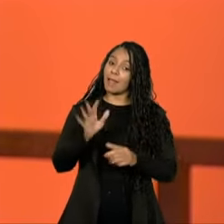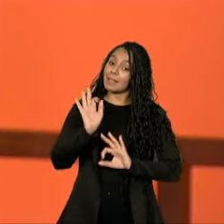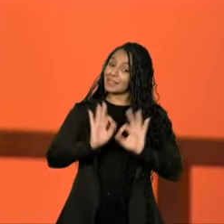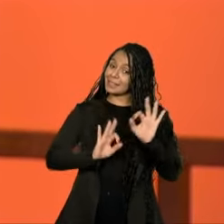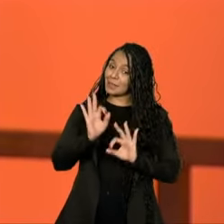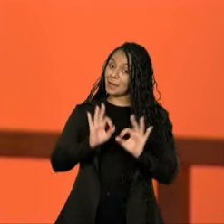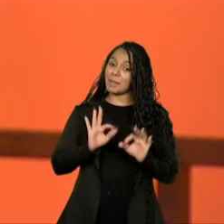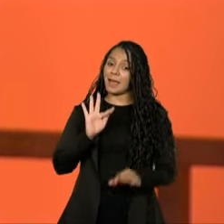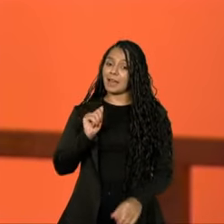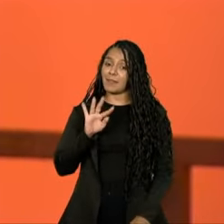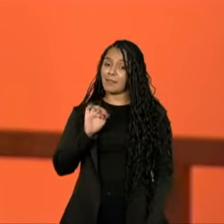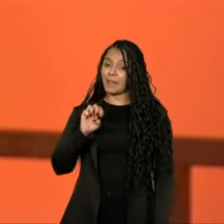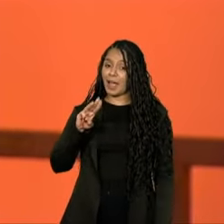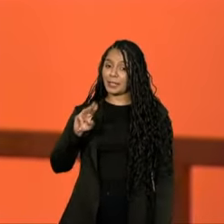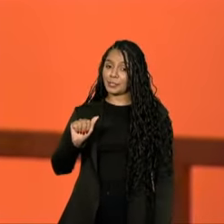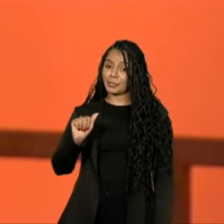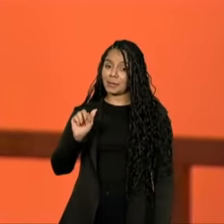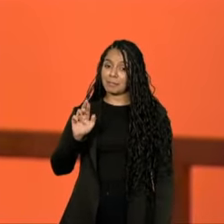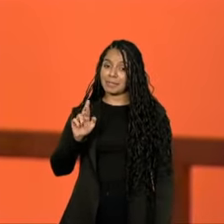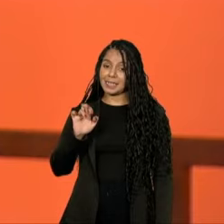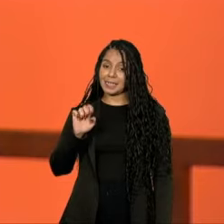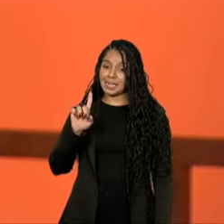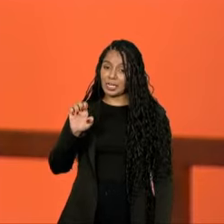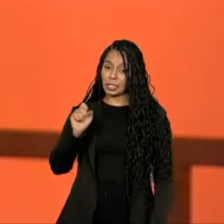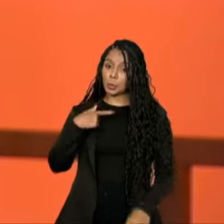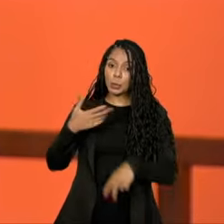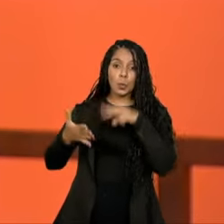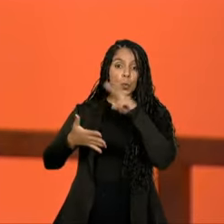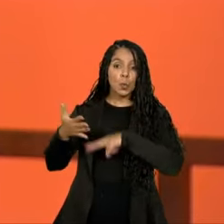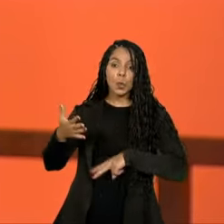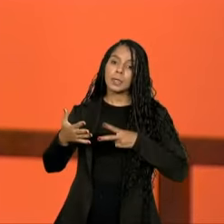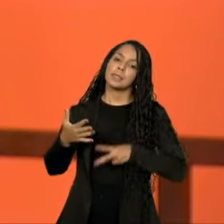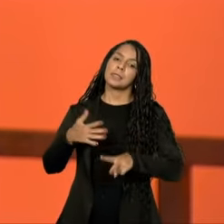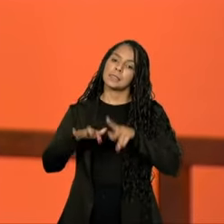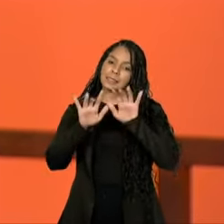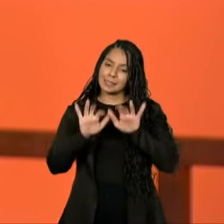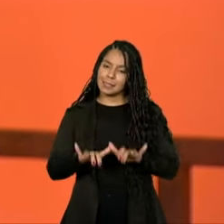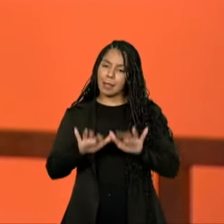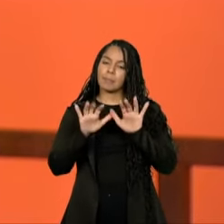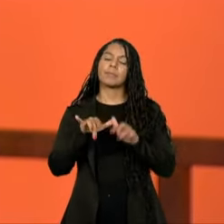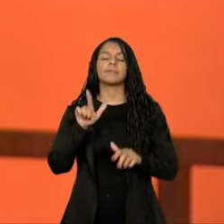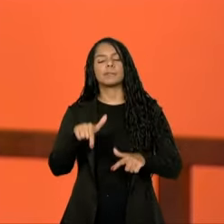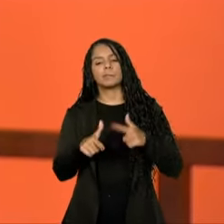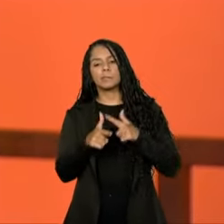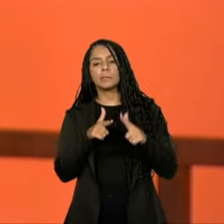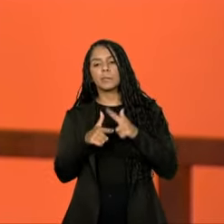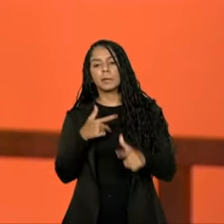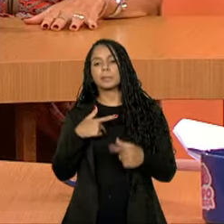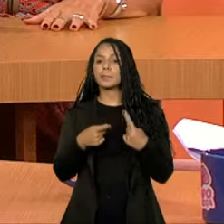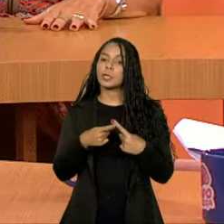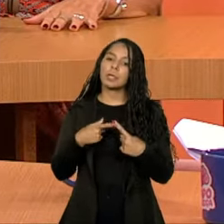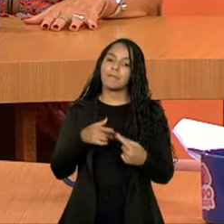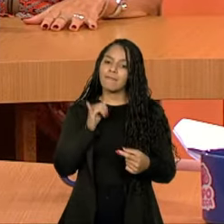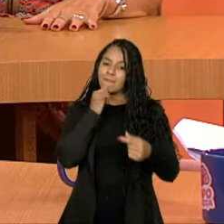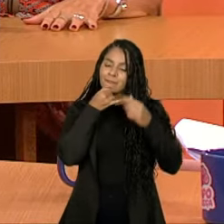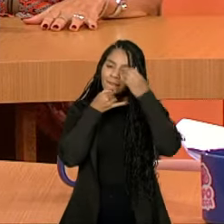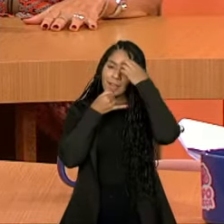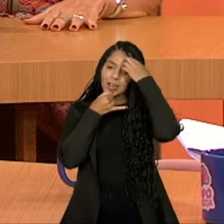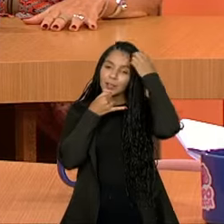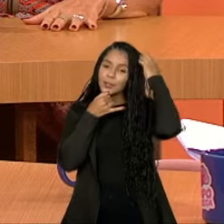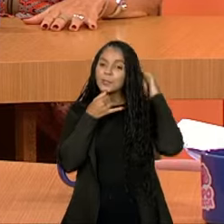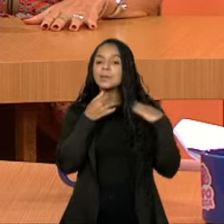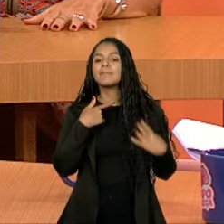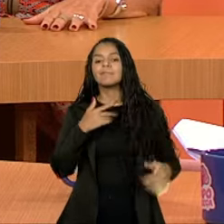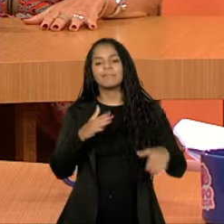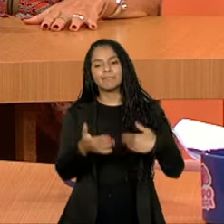Eu tô ali lendo o tempo todo aquelas mensagens, e isso realmente é um problema, assim, porque, infelizmente, né,